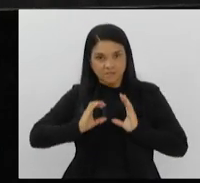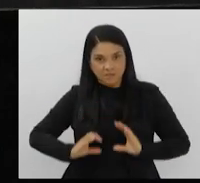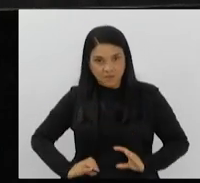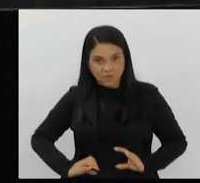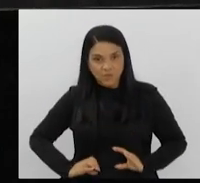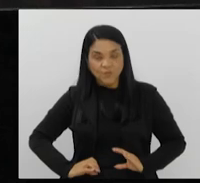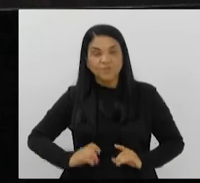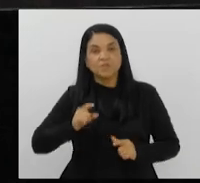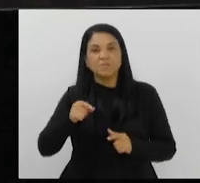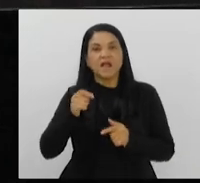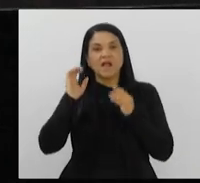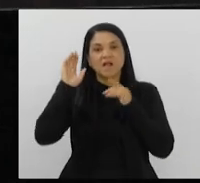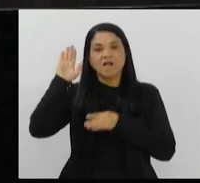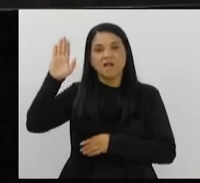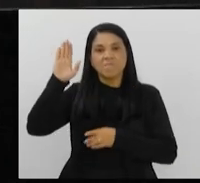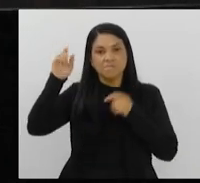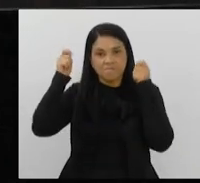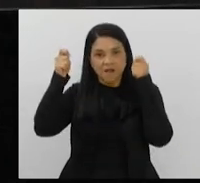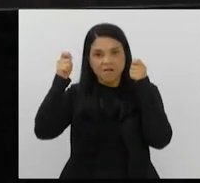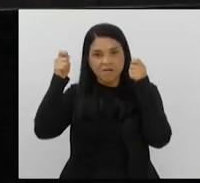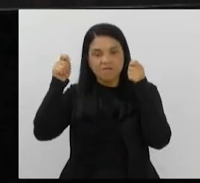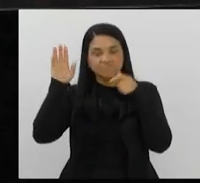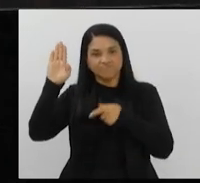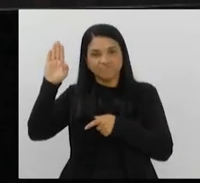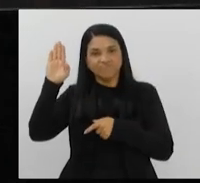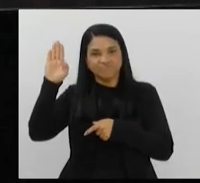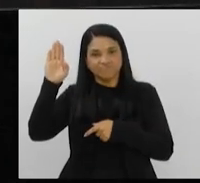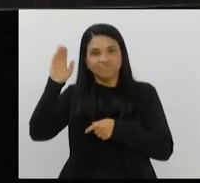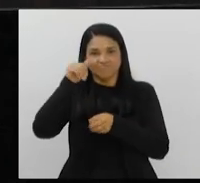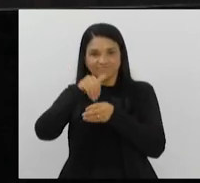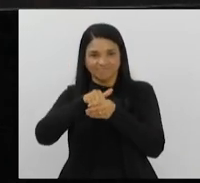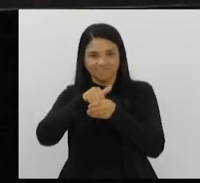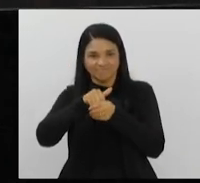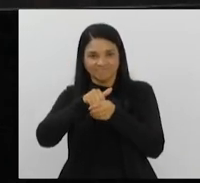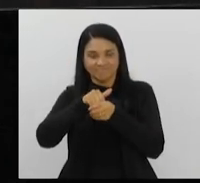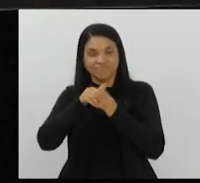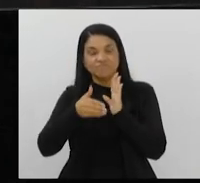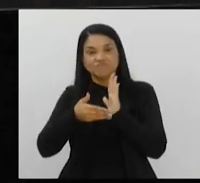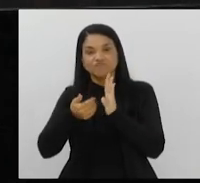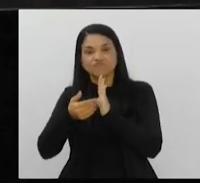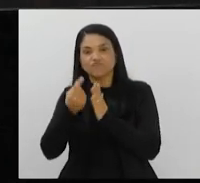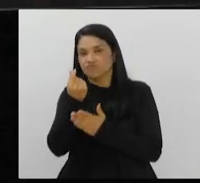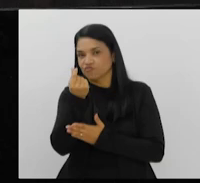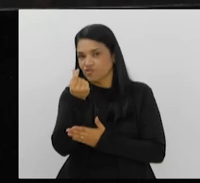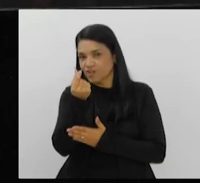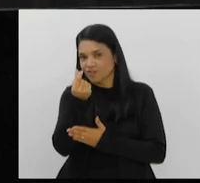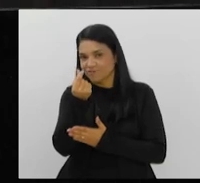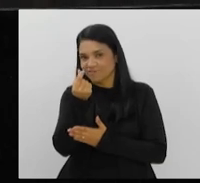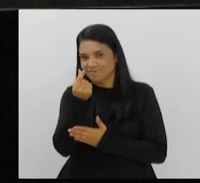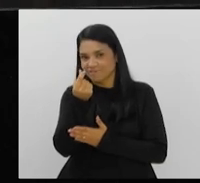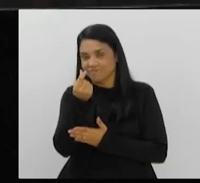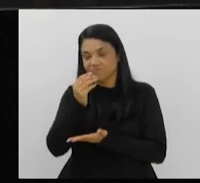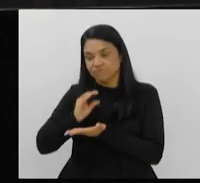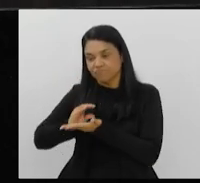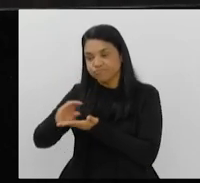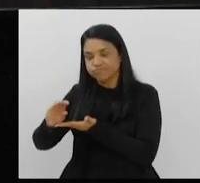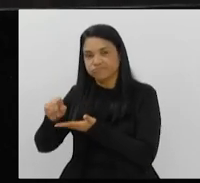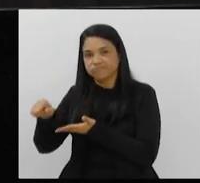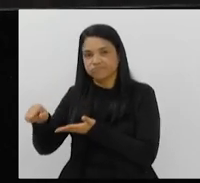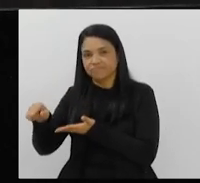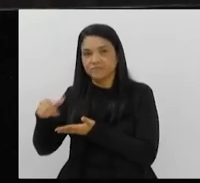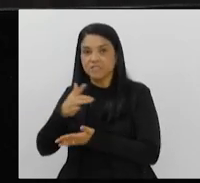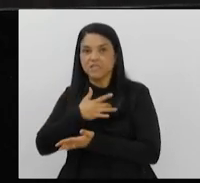campanha para candidatos, para tirar o dinheiro que deveria estar sendo empregado na saúde,